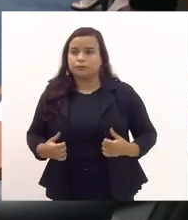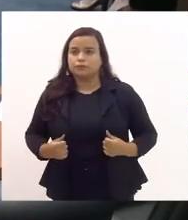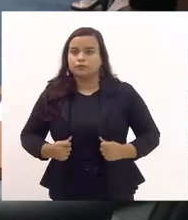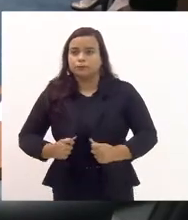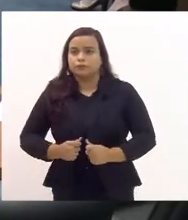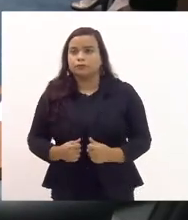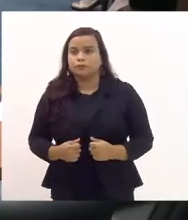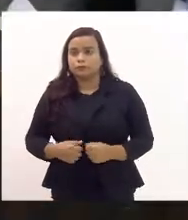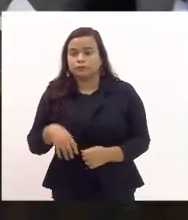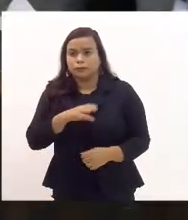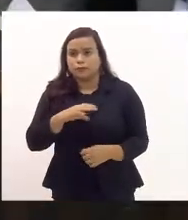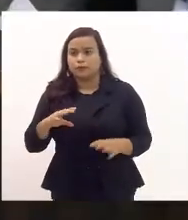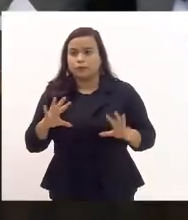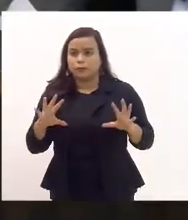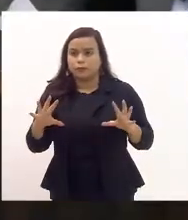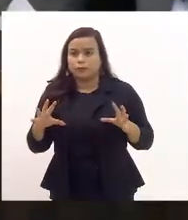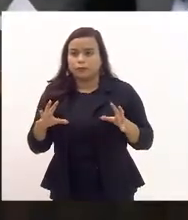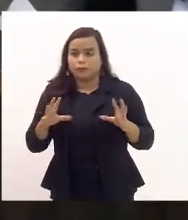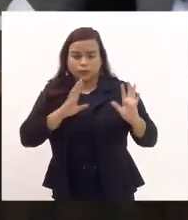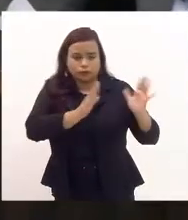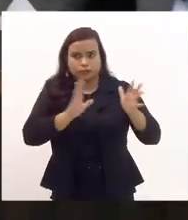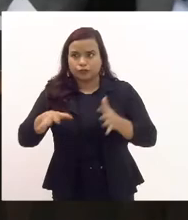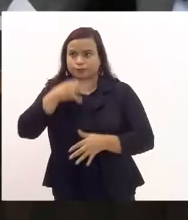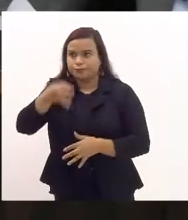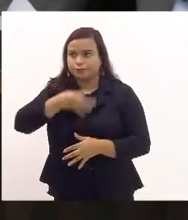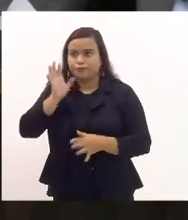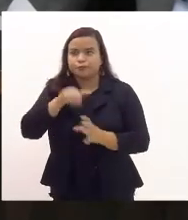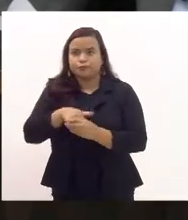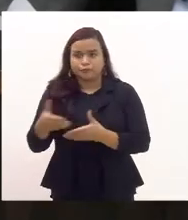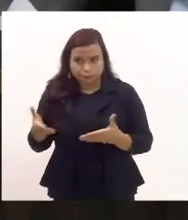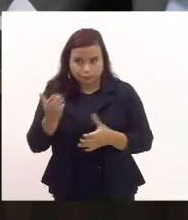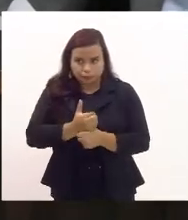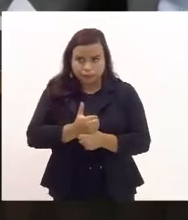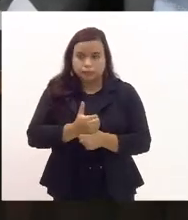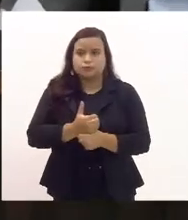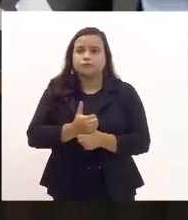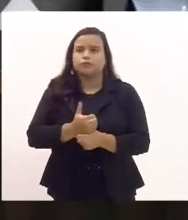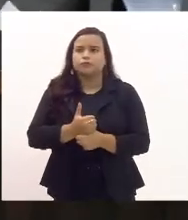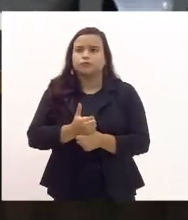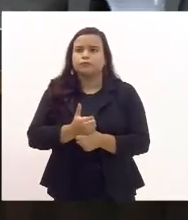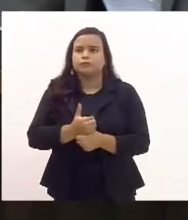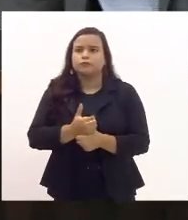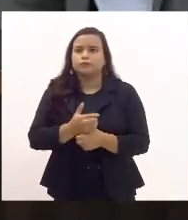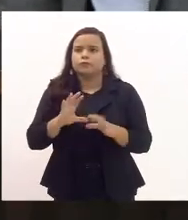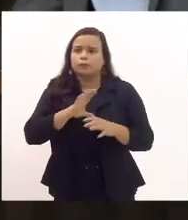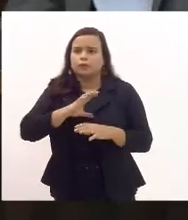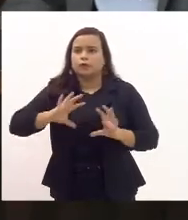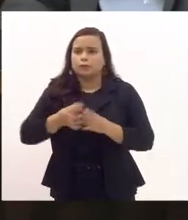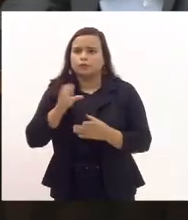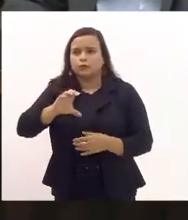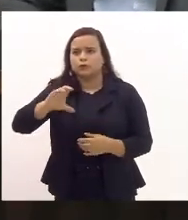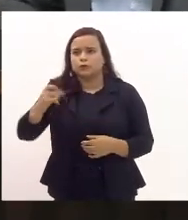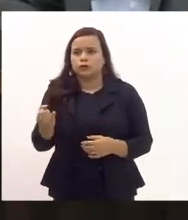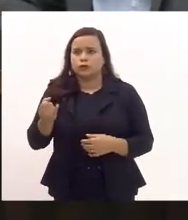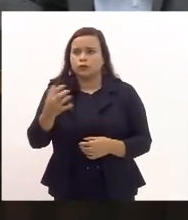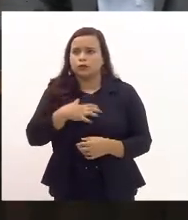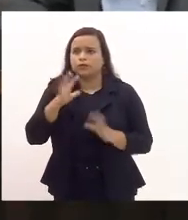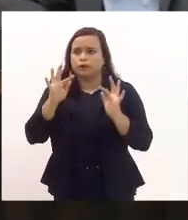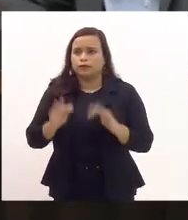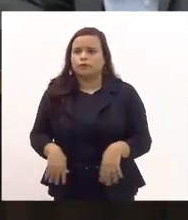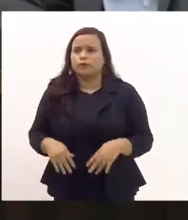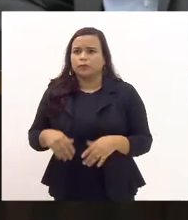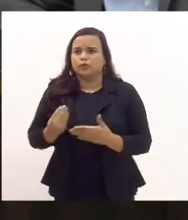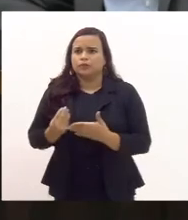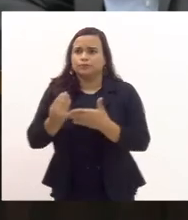ela começou os pareceres emitidos em votação do substitutivo da comissão de construção Justiça conforme Afinal que a